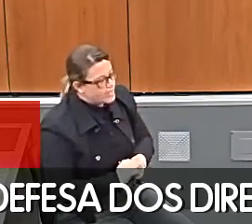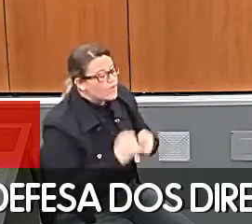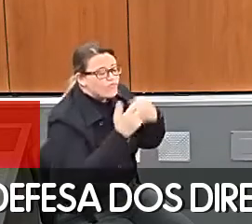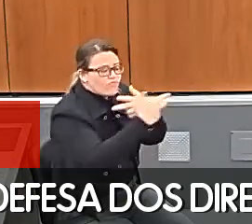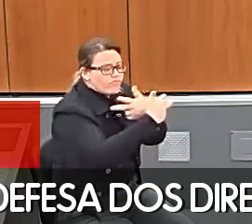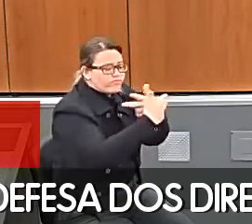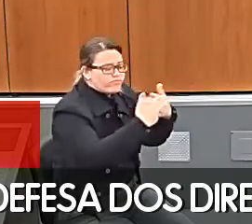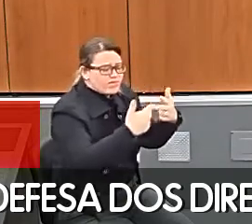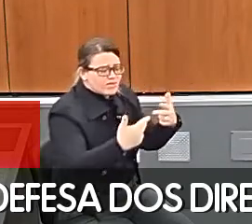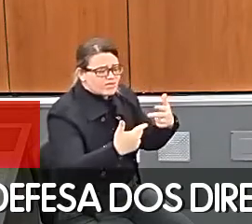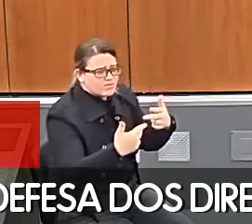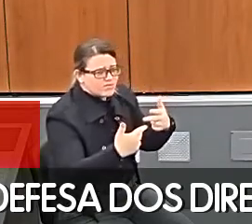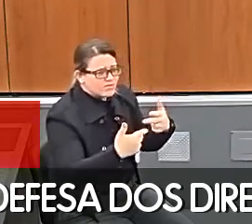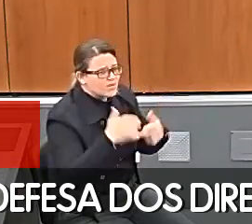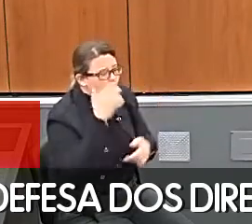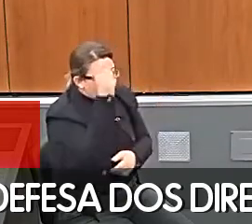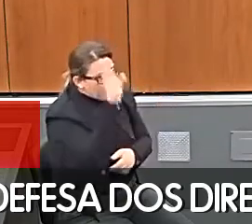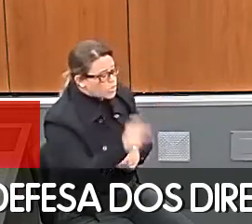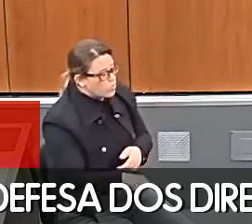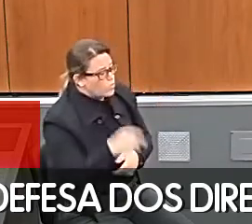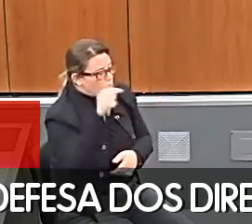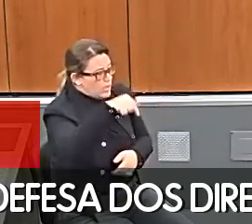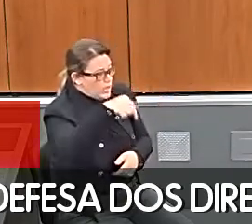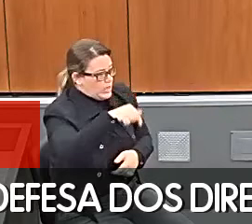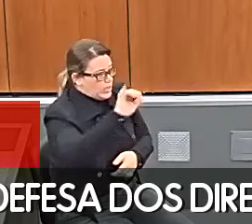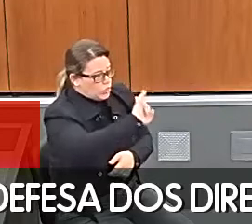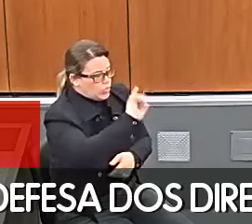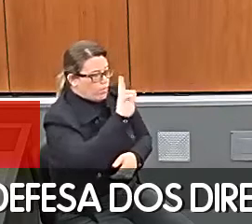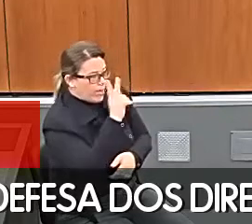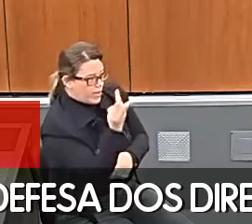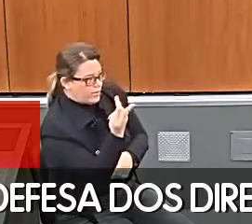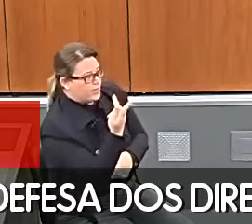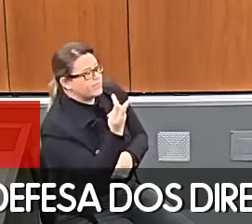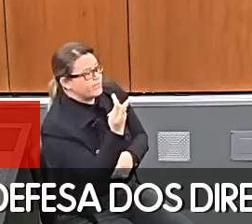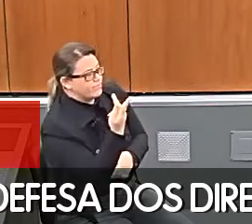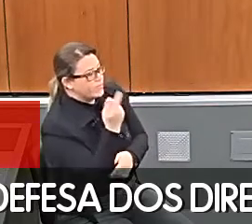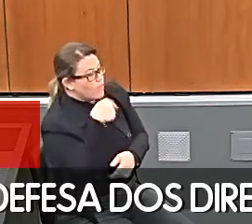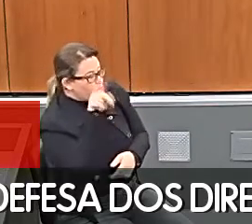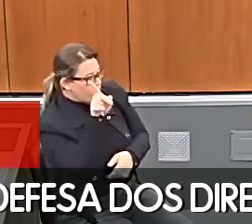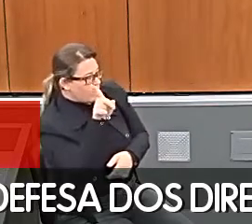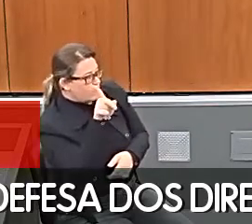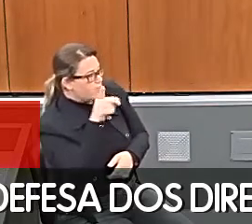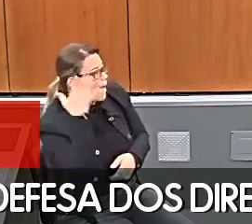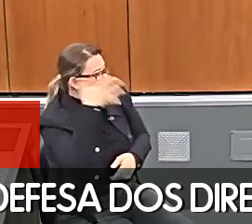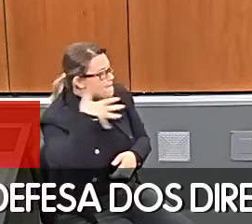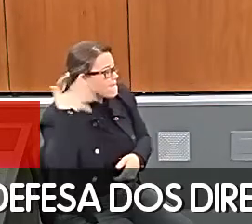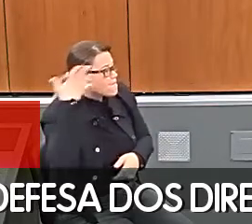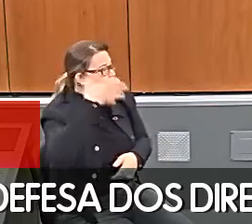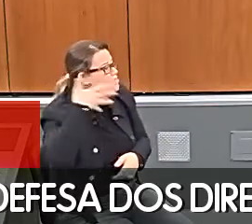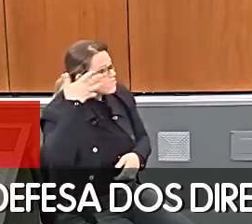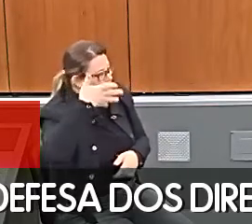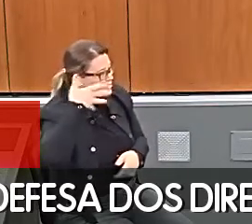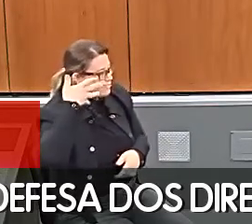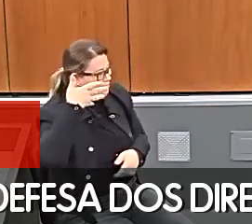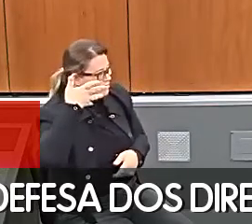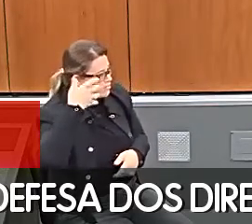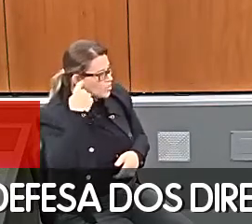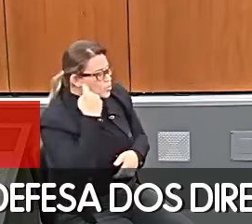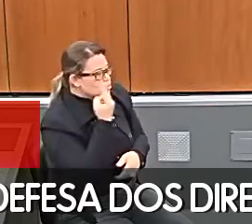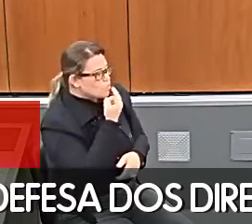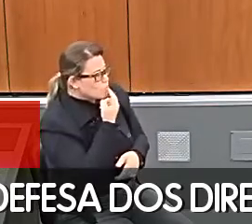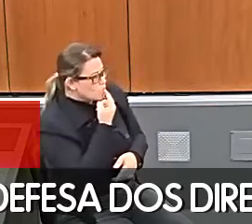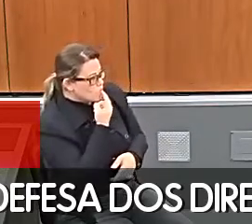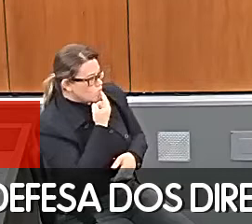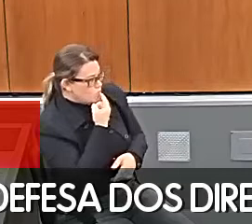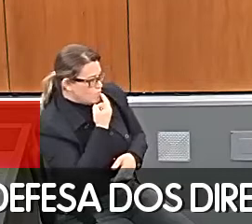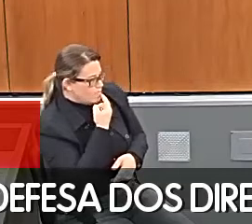pela nós, Assembleia. Que estaria representando oficialmente a presidência, a comissão lá, e depois trazer um relato daquilo que aconteceu